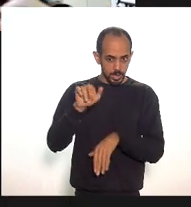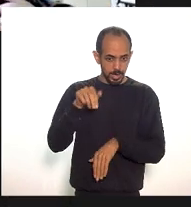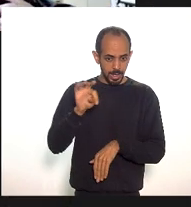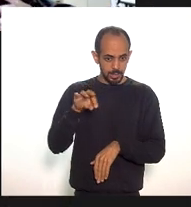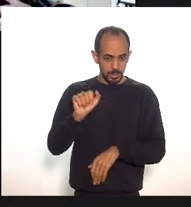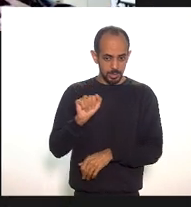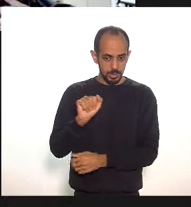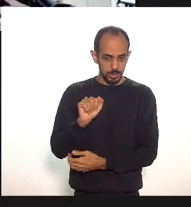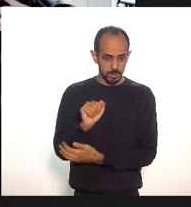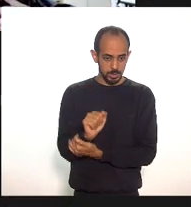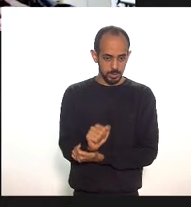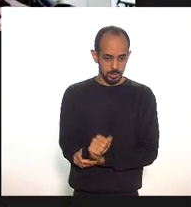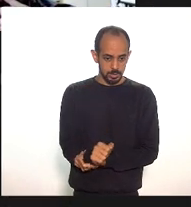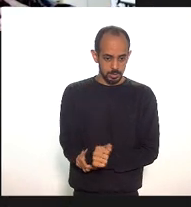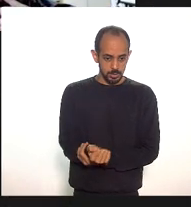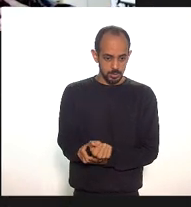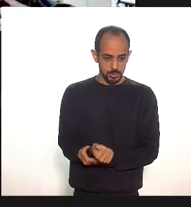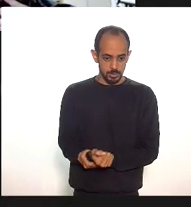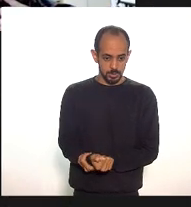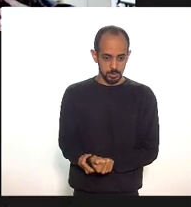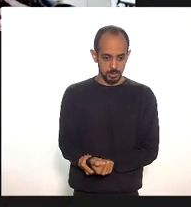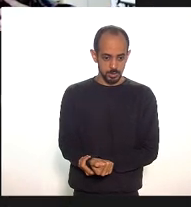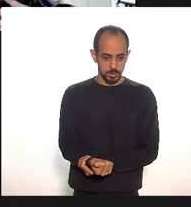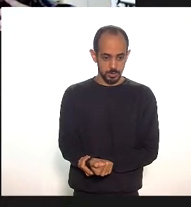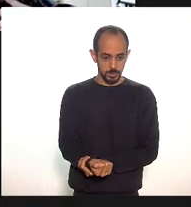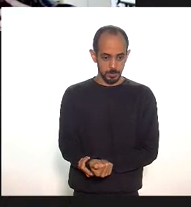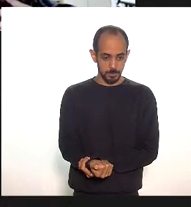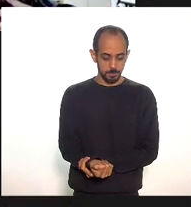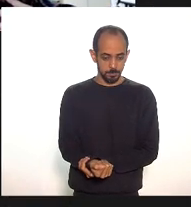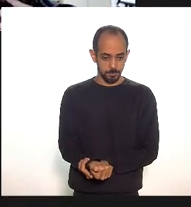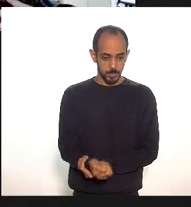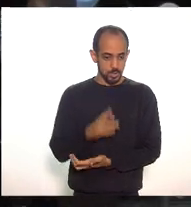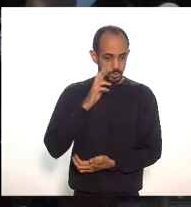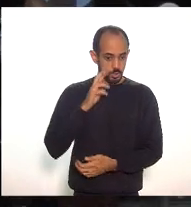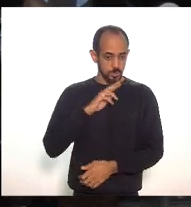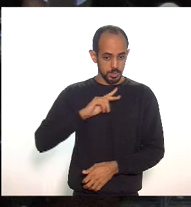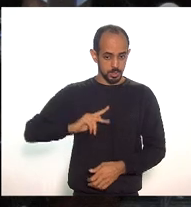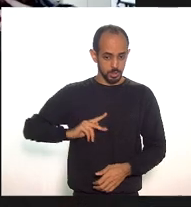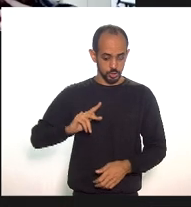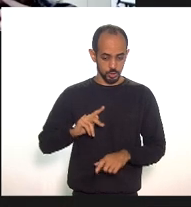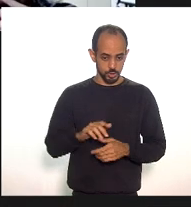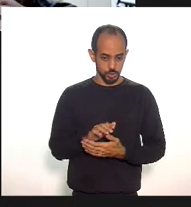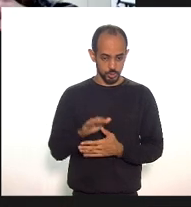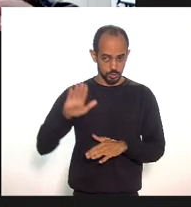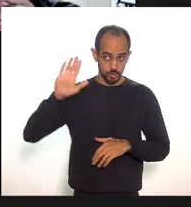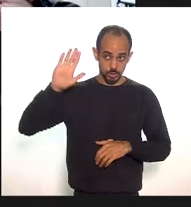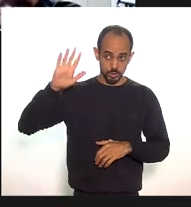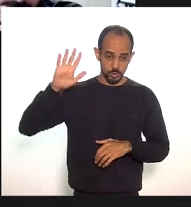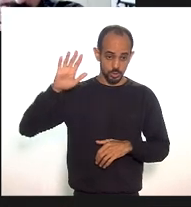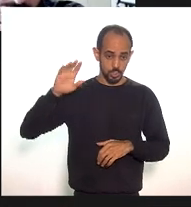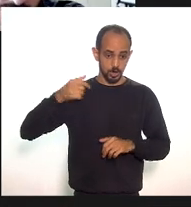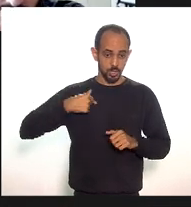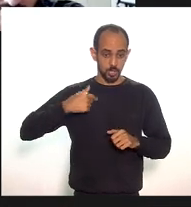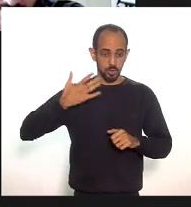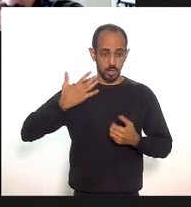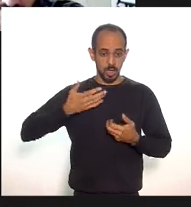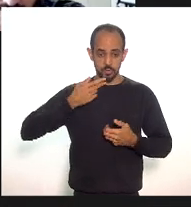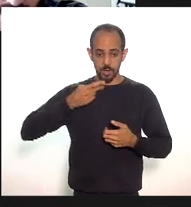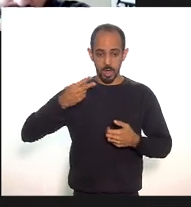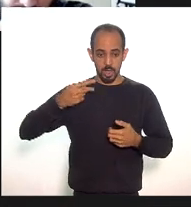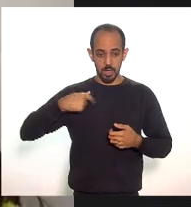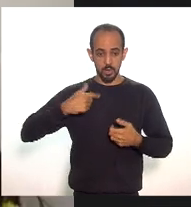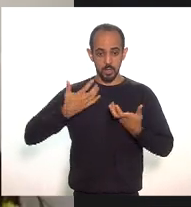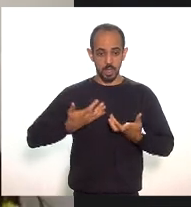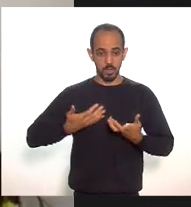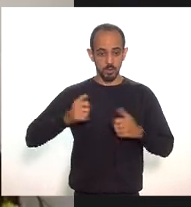mostra essa transformamos que presidente e o seu presidente não